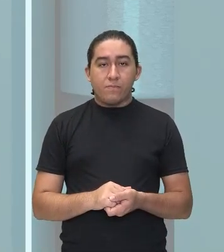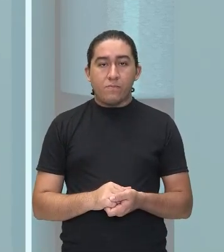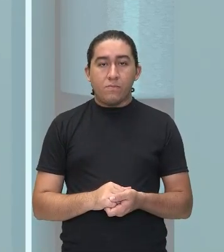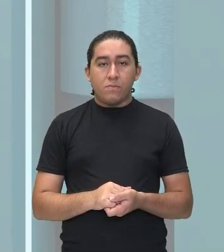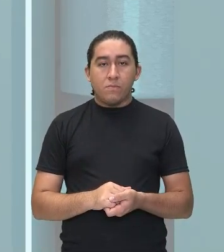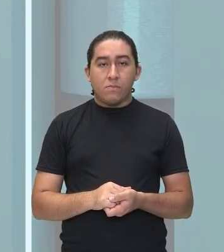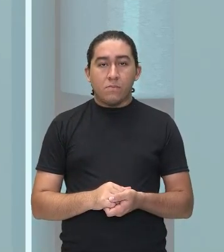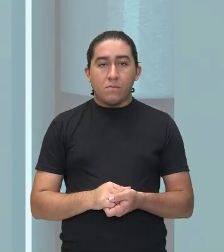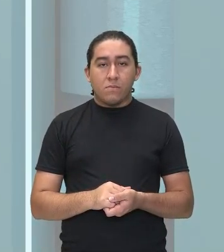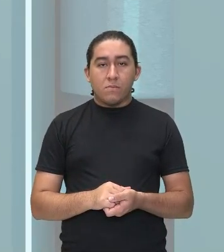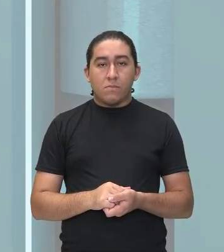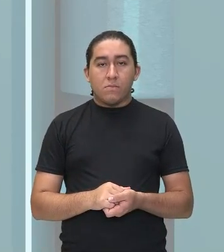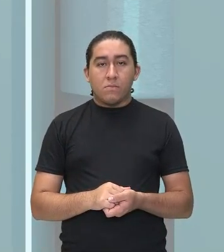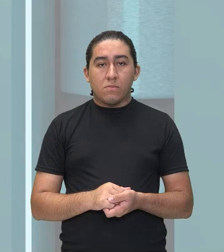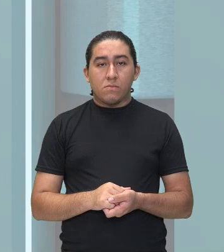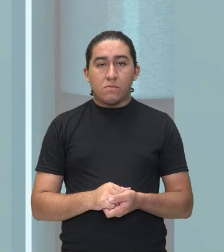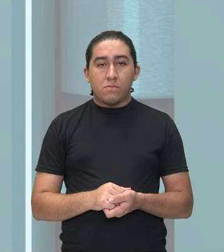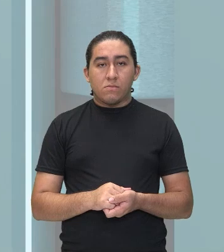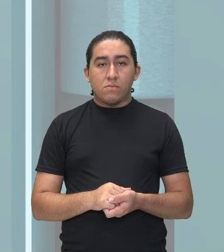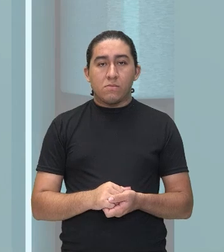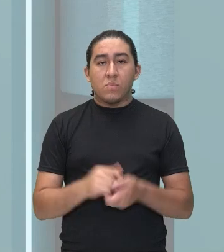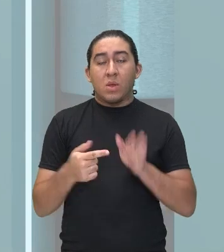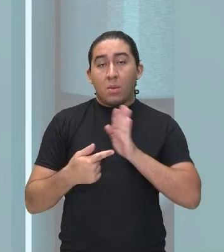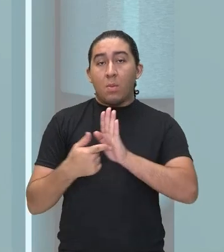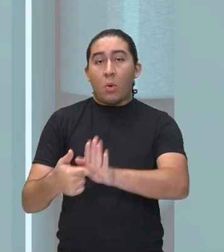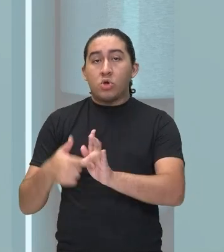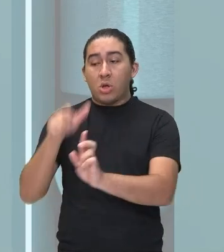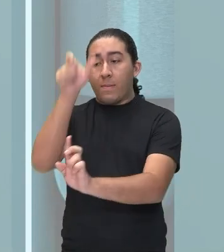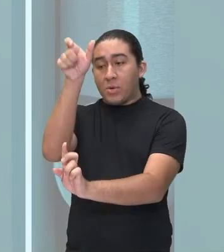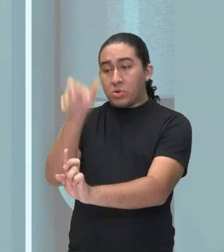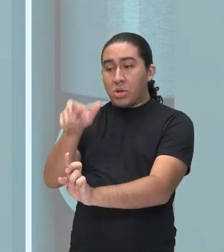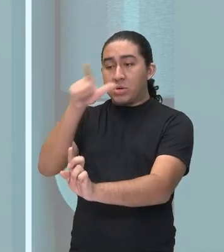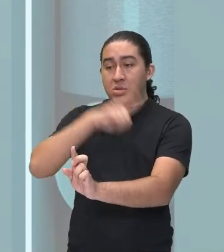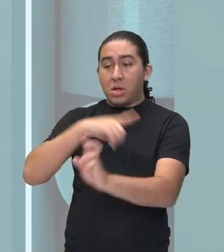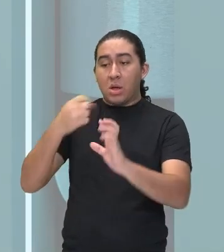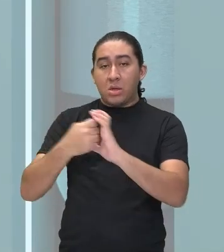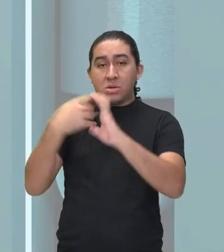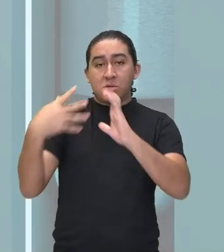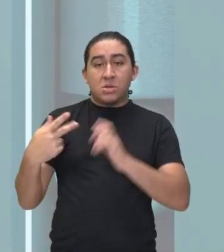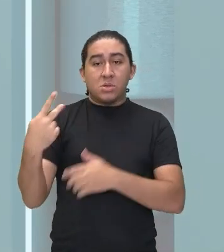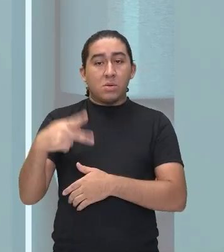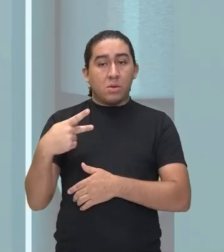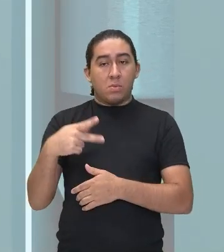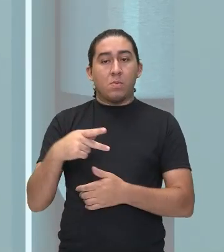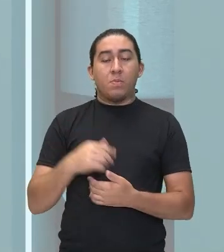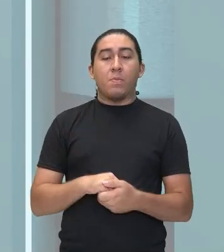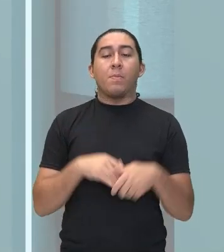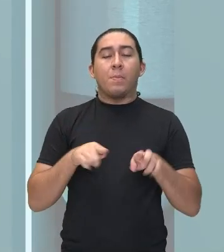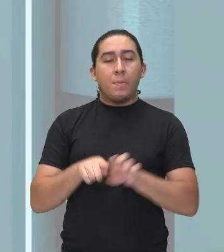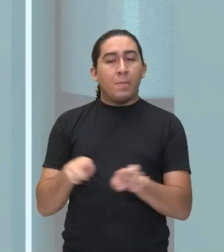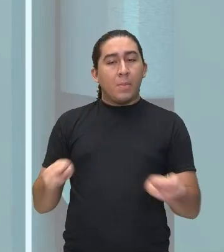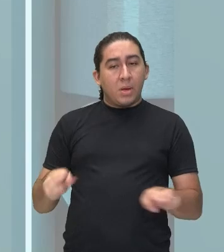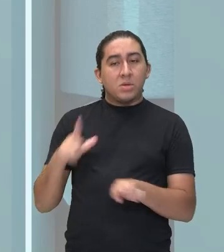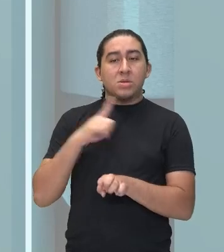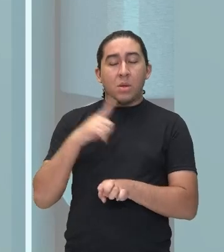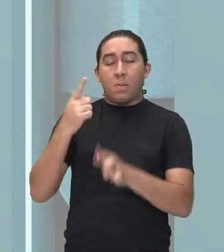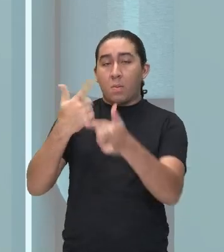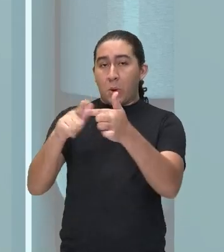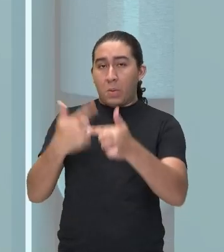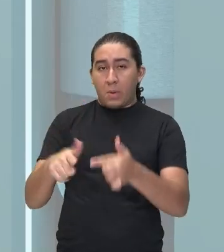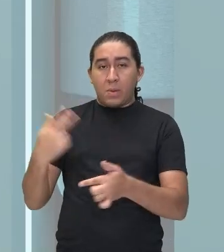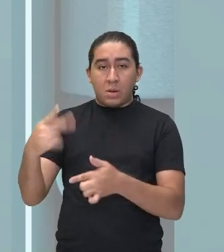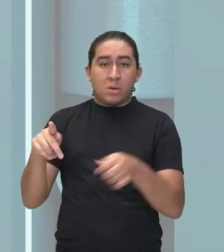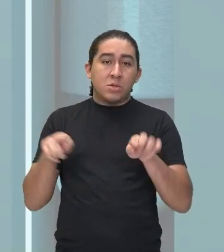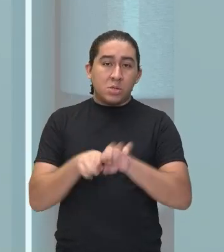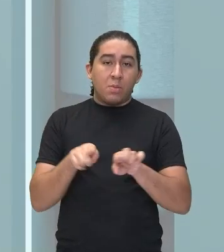traz as personagens com suas qualidades, mas também com seus defeitos.